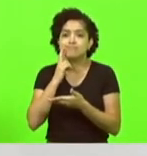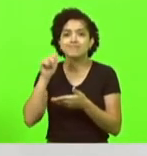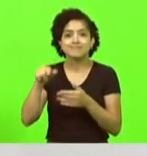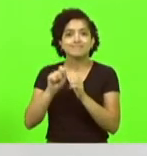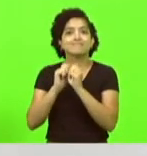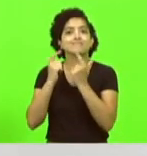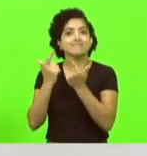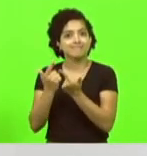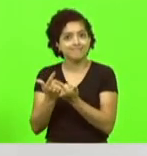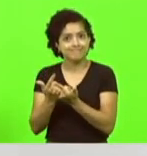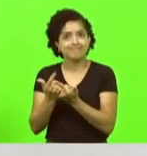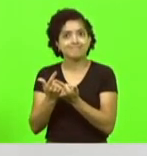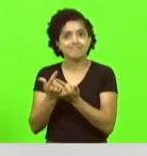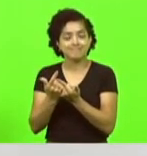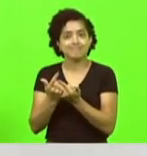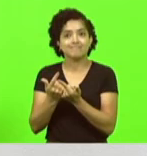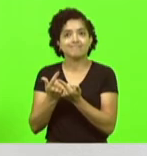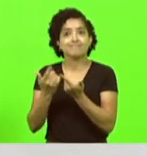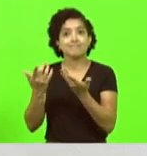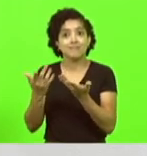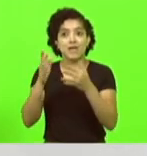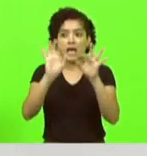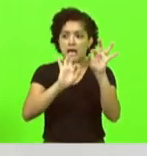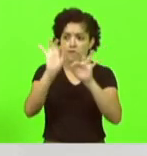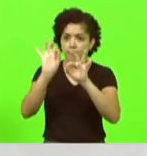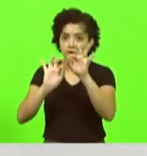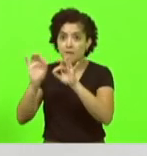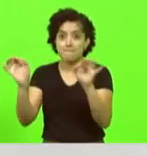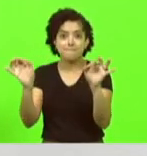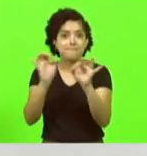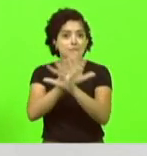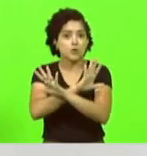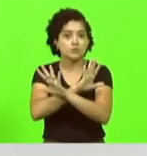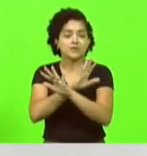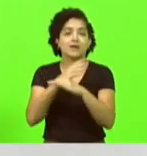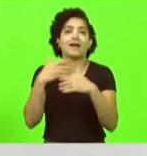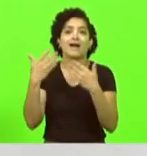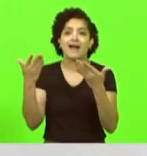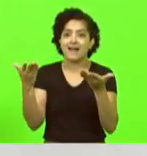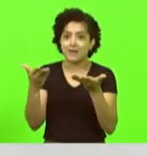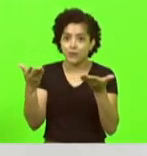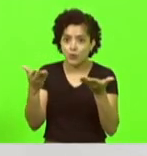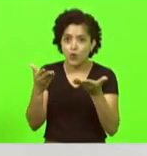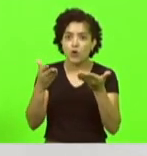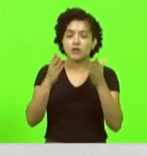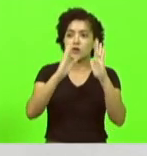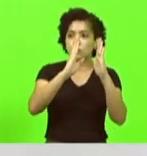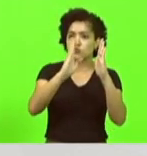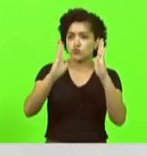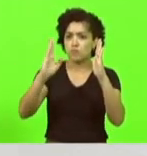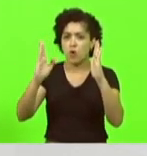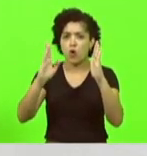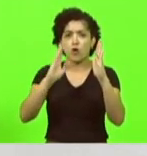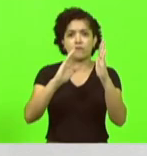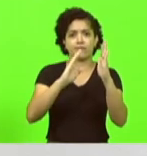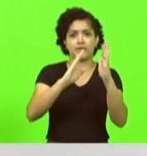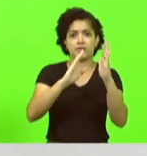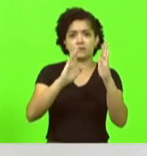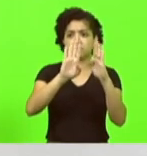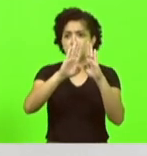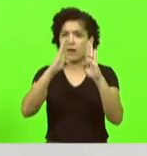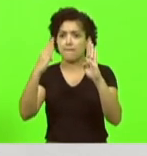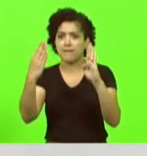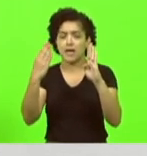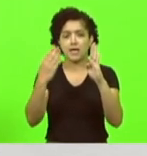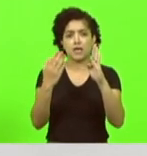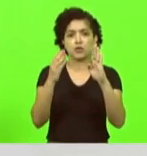nossos servidores é a reforma está pronta agora já estão colocando os móveis e esta é uma